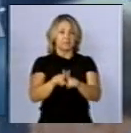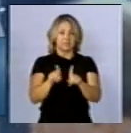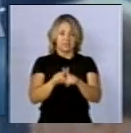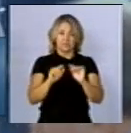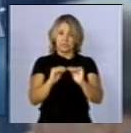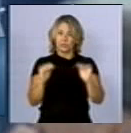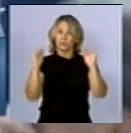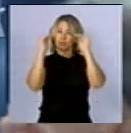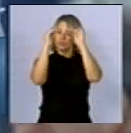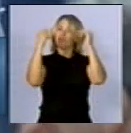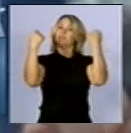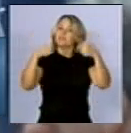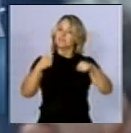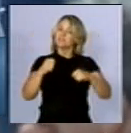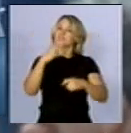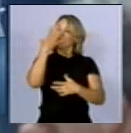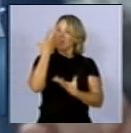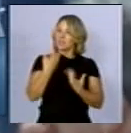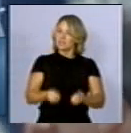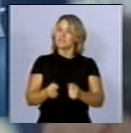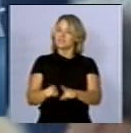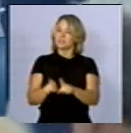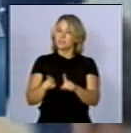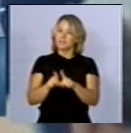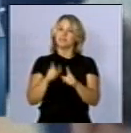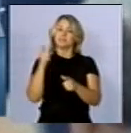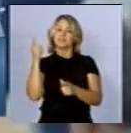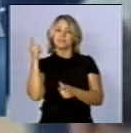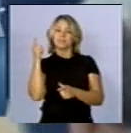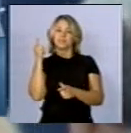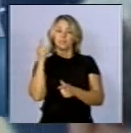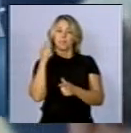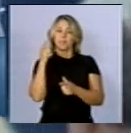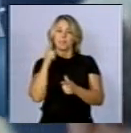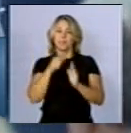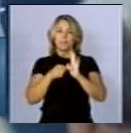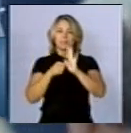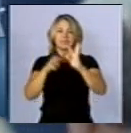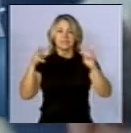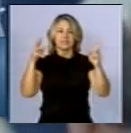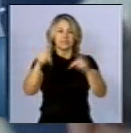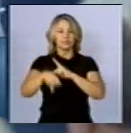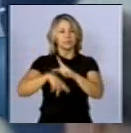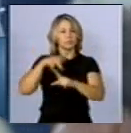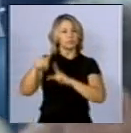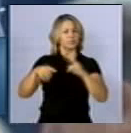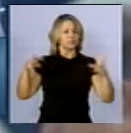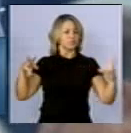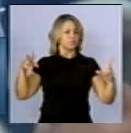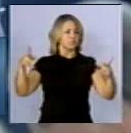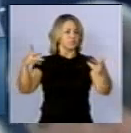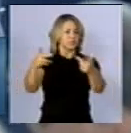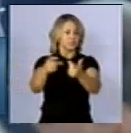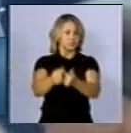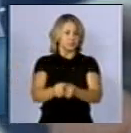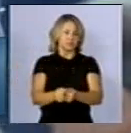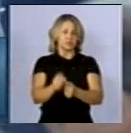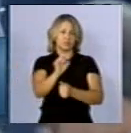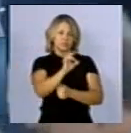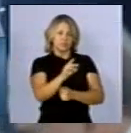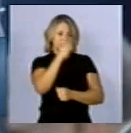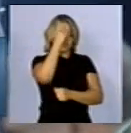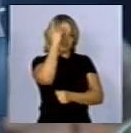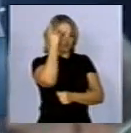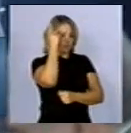níveis têm que ser considerado também para atingir a população como um todo não só aqueles submetida